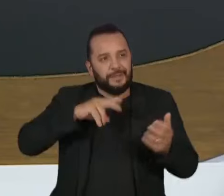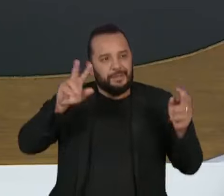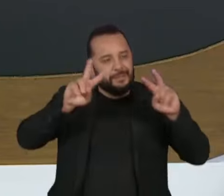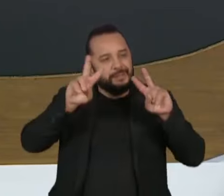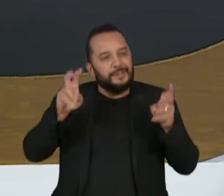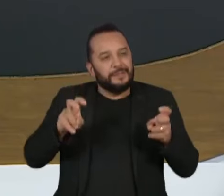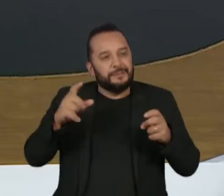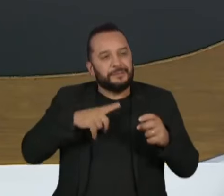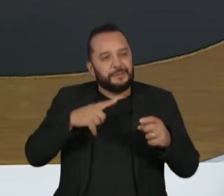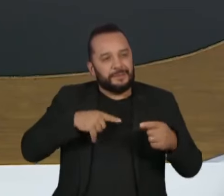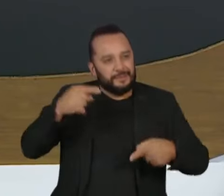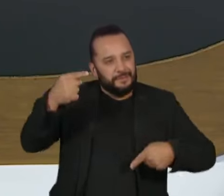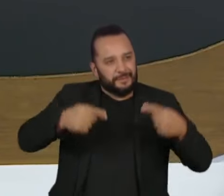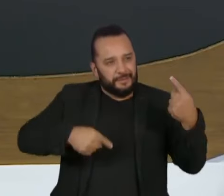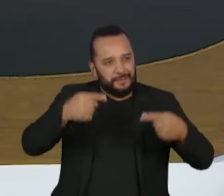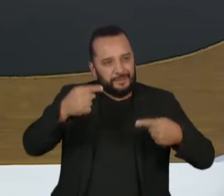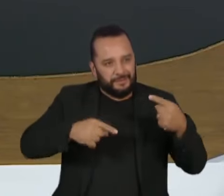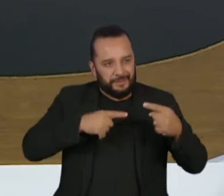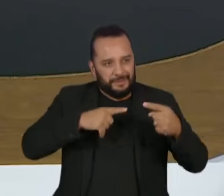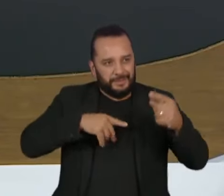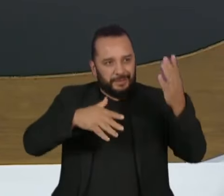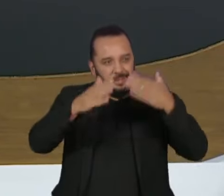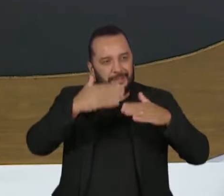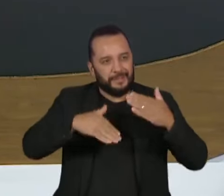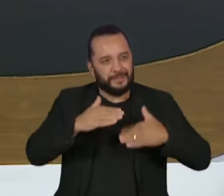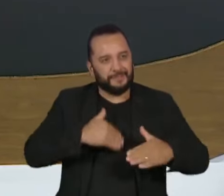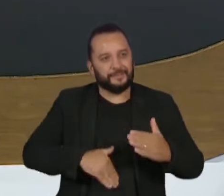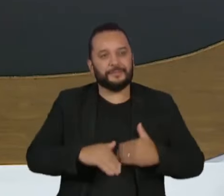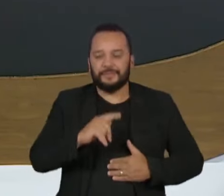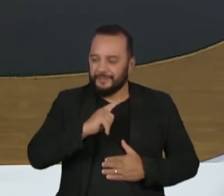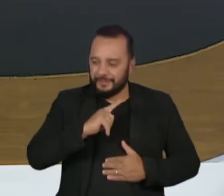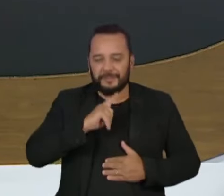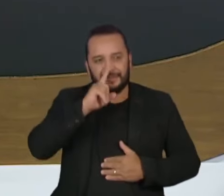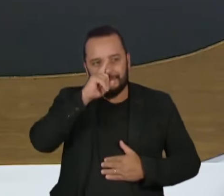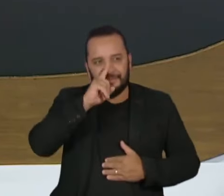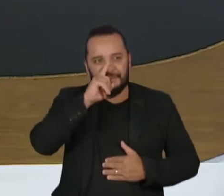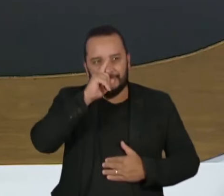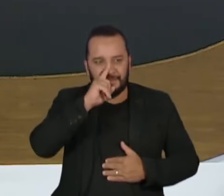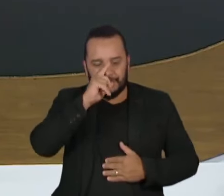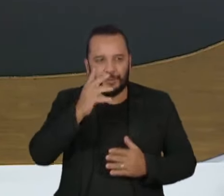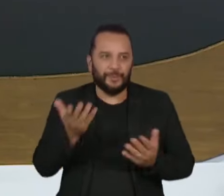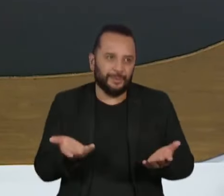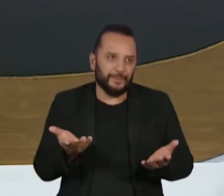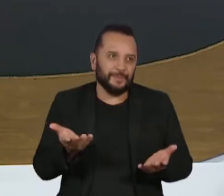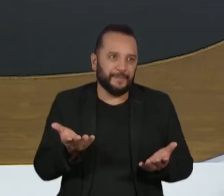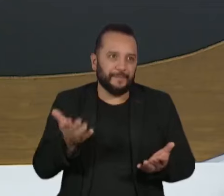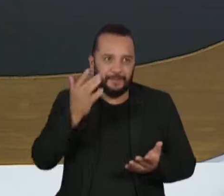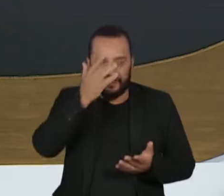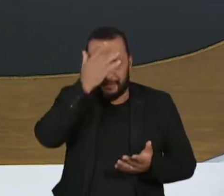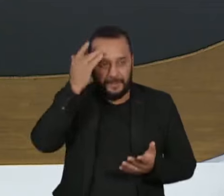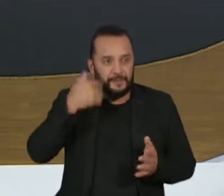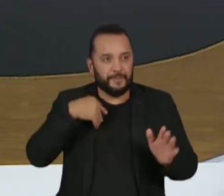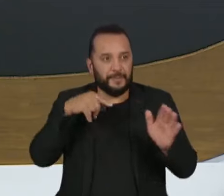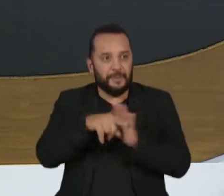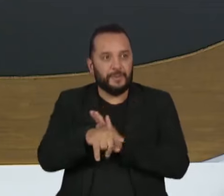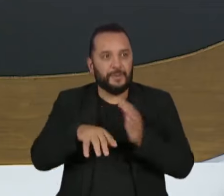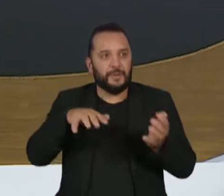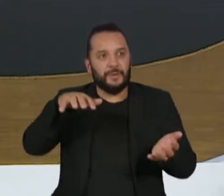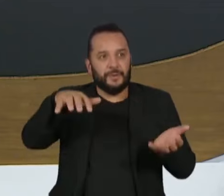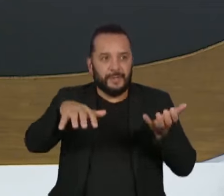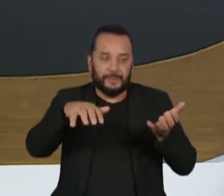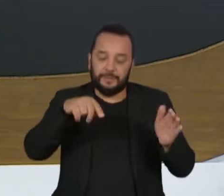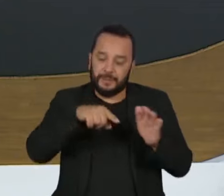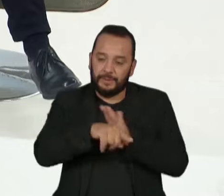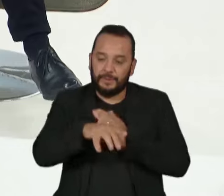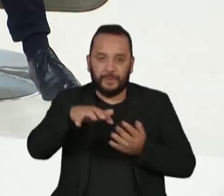assuntos bastante regressivos, com riscos de retrocesso sendo discutidos. Todo mundo pergunta para ele desse Congresso, pergunta para ele